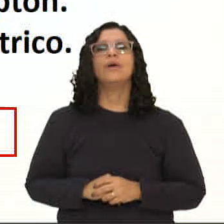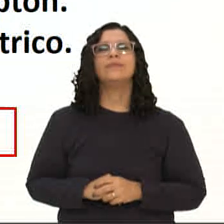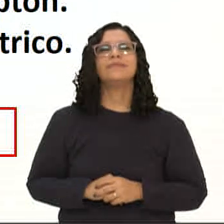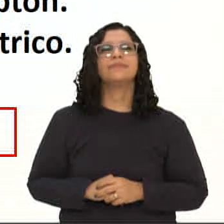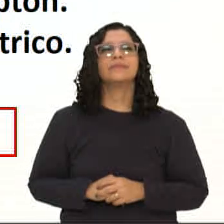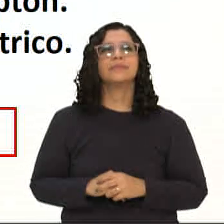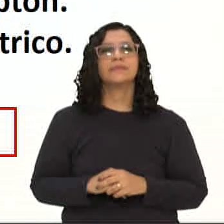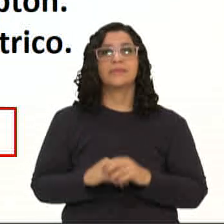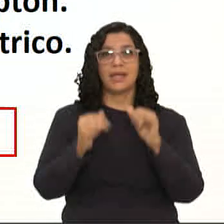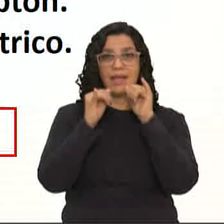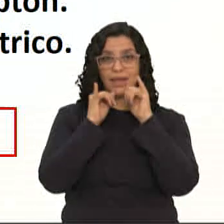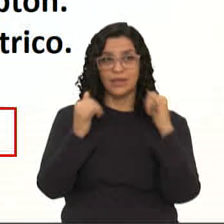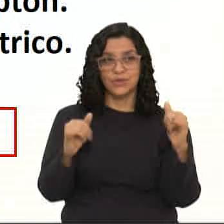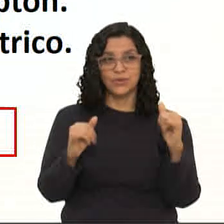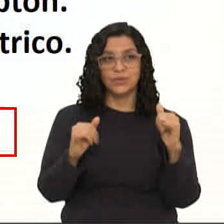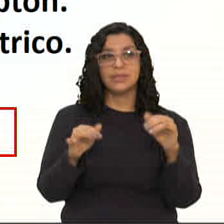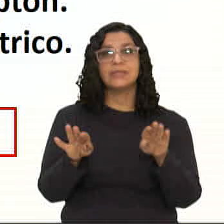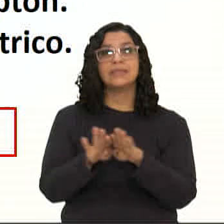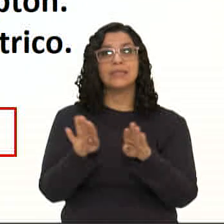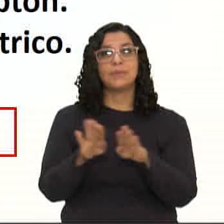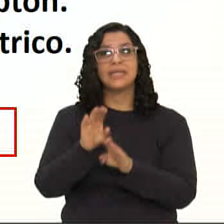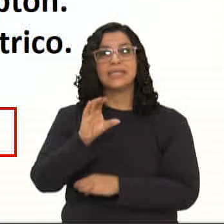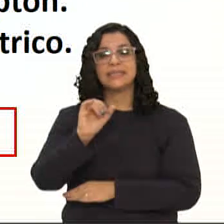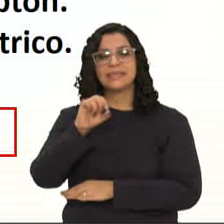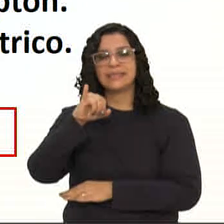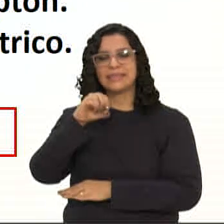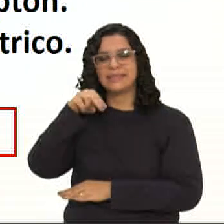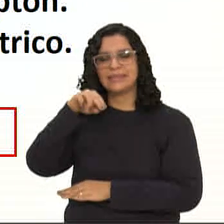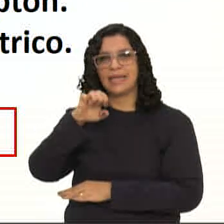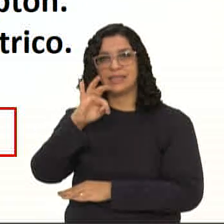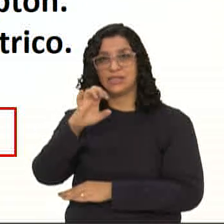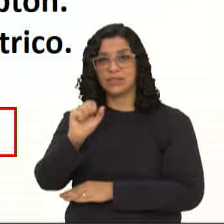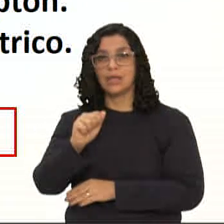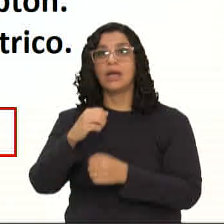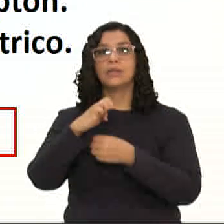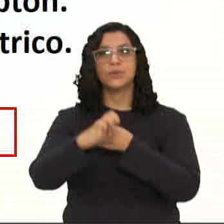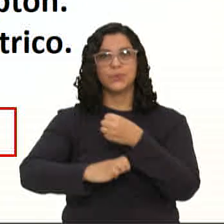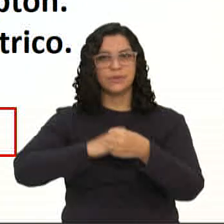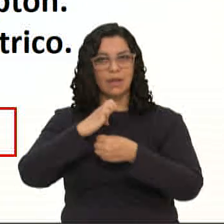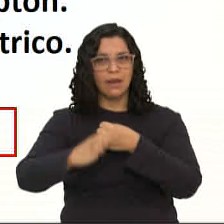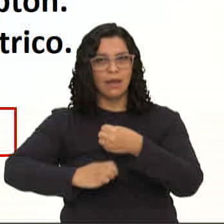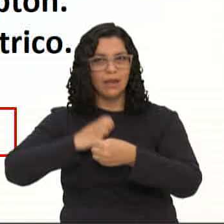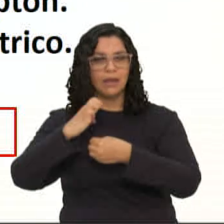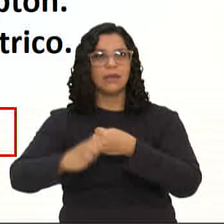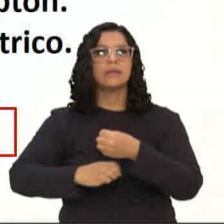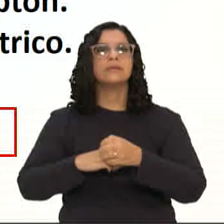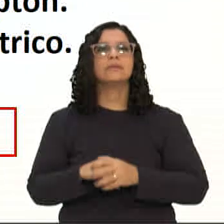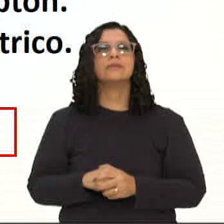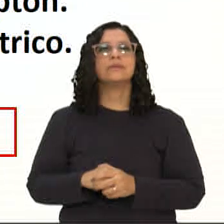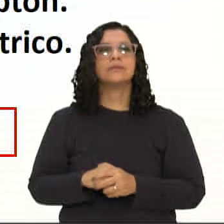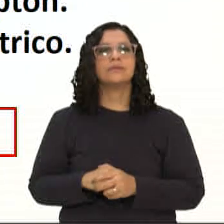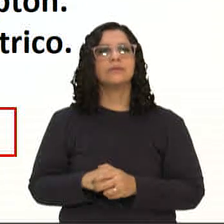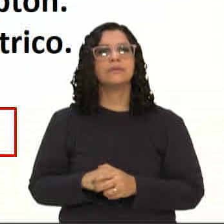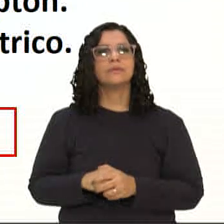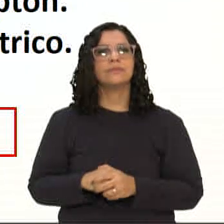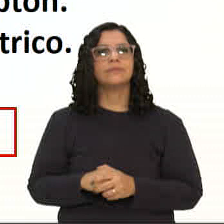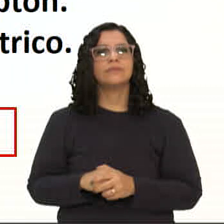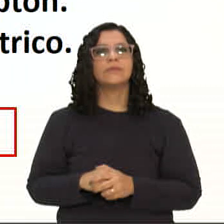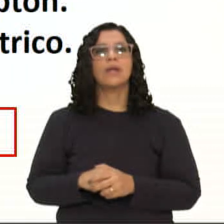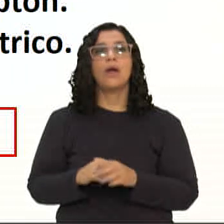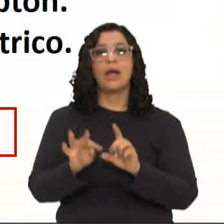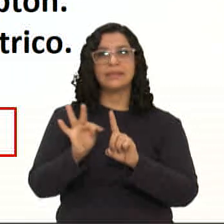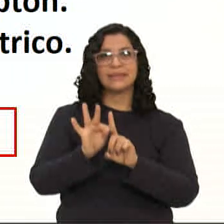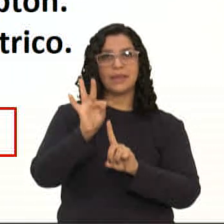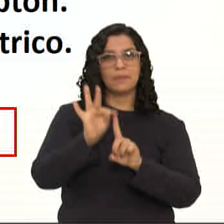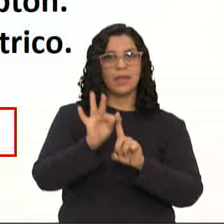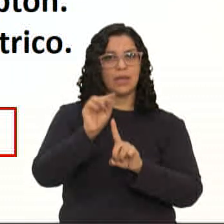elétrica, energia cinética dos elétrons, e aqui no caso